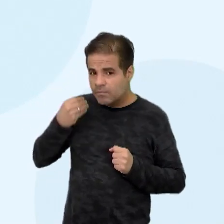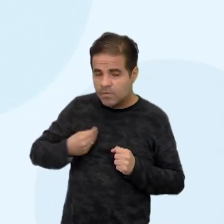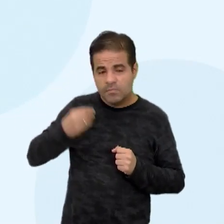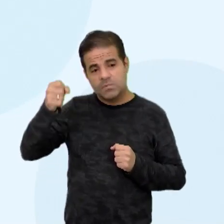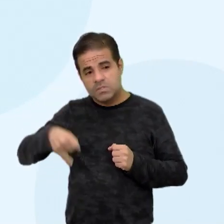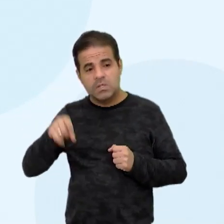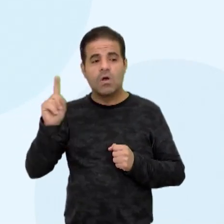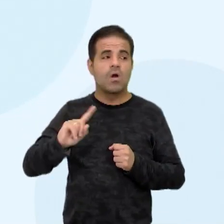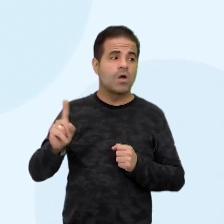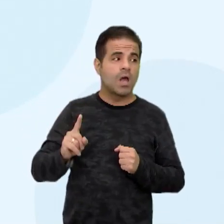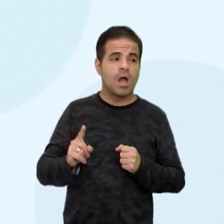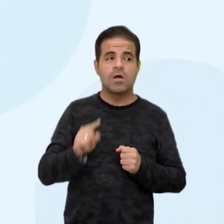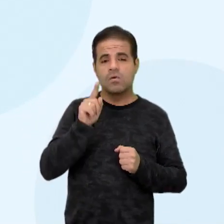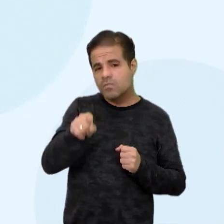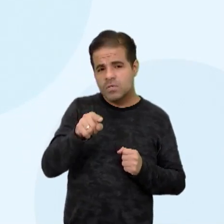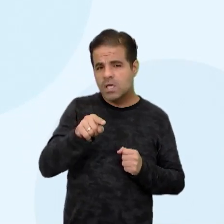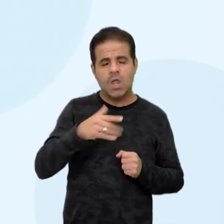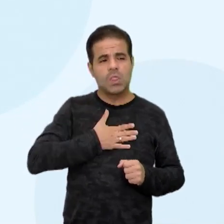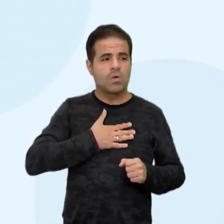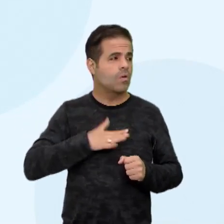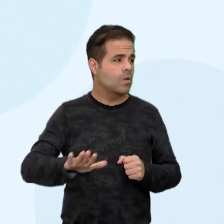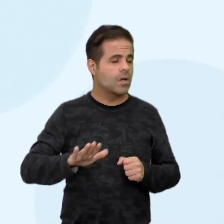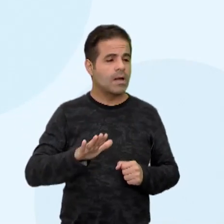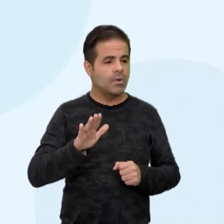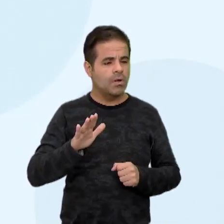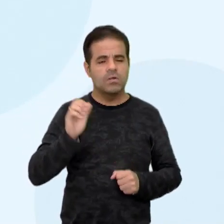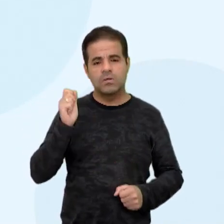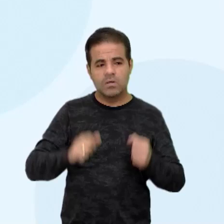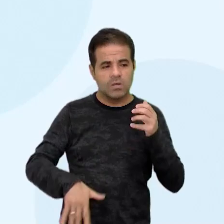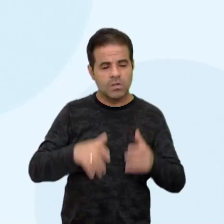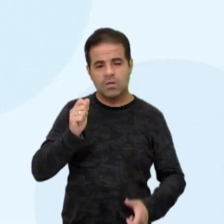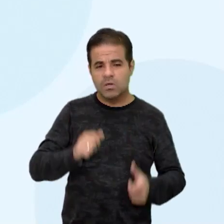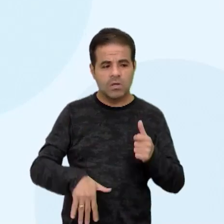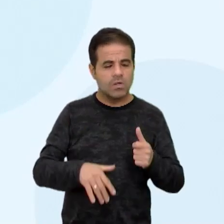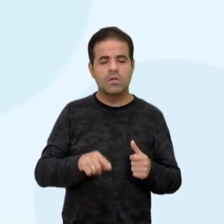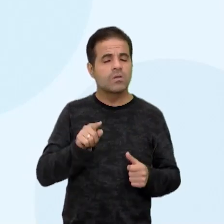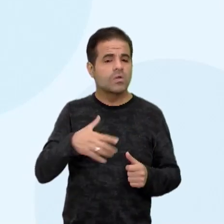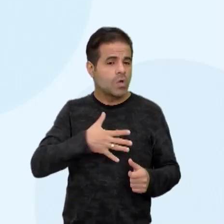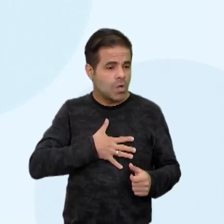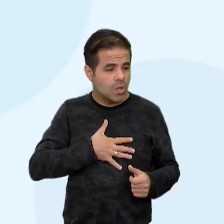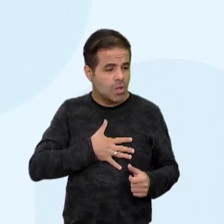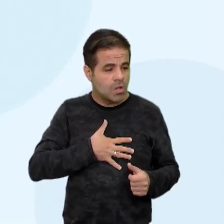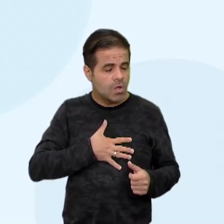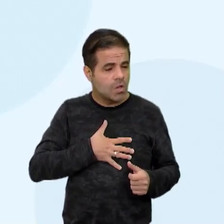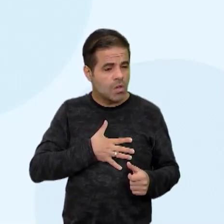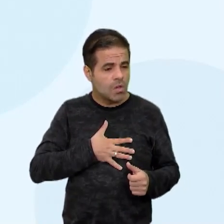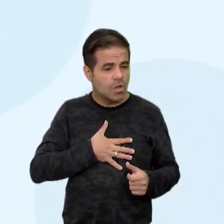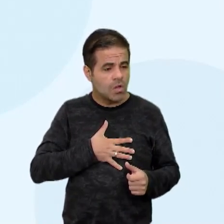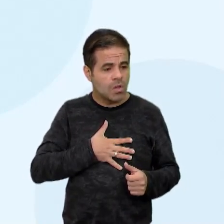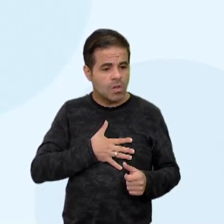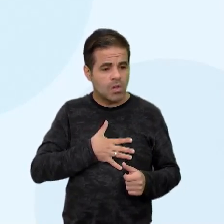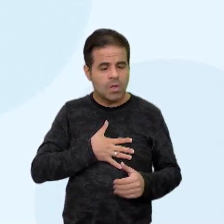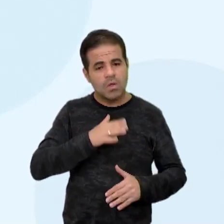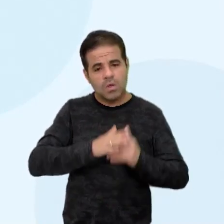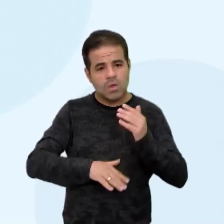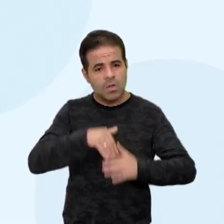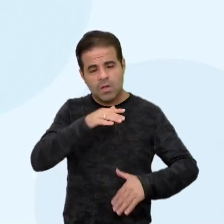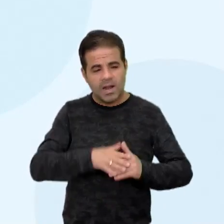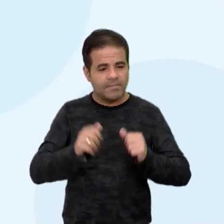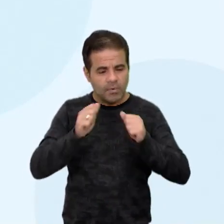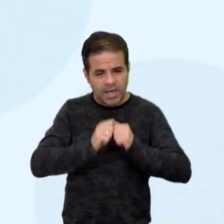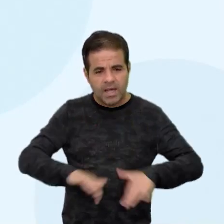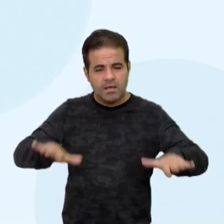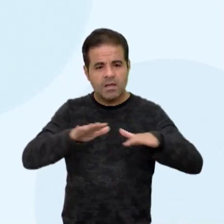não. Do que você não gosta? Porque gostar é uma coisa, né? E não gostar, será que isso também